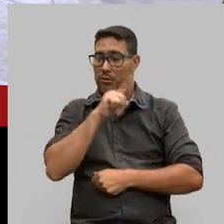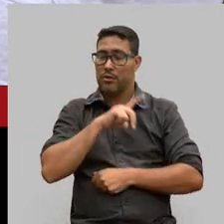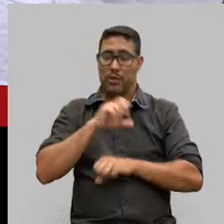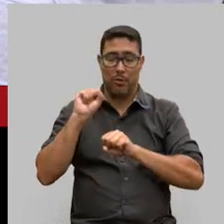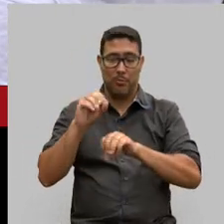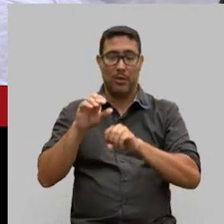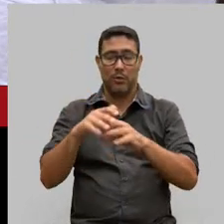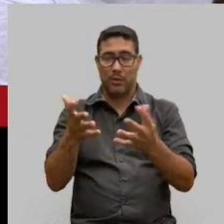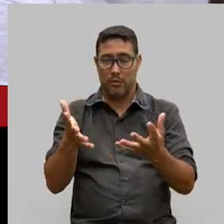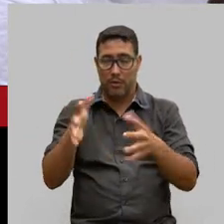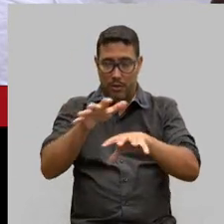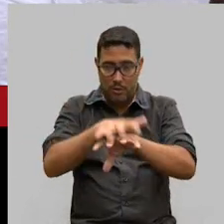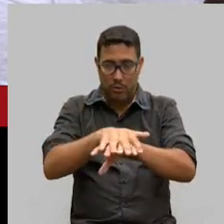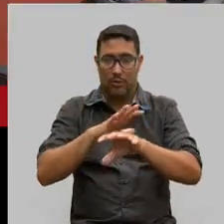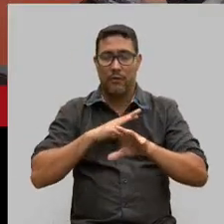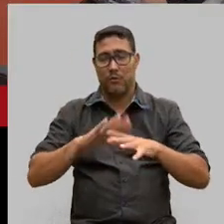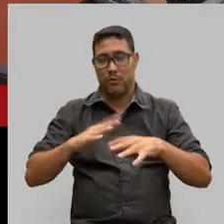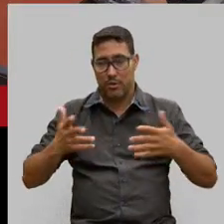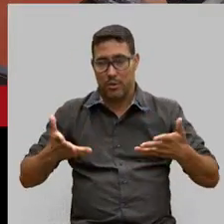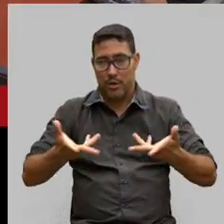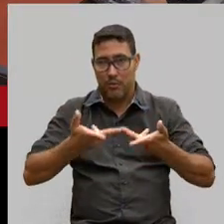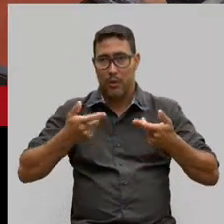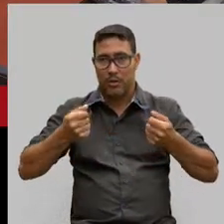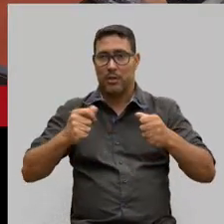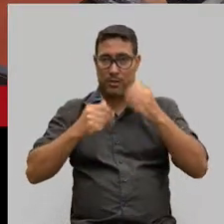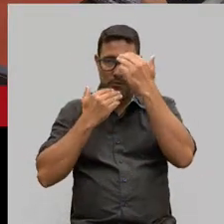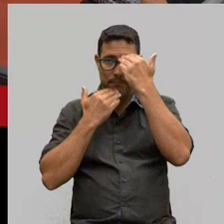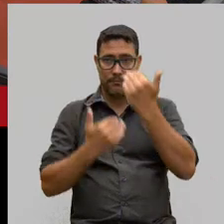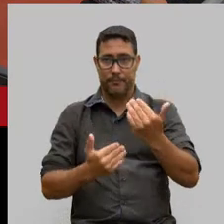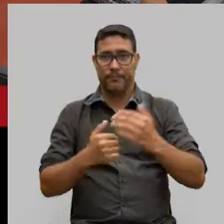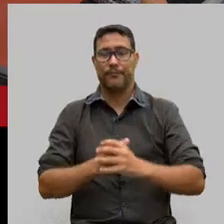inclusiva de qualidade muito obrigada